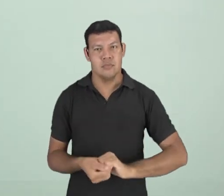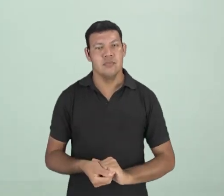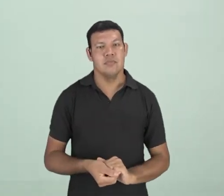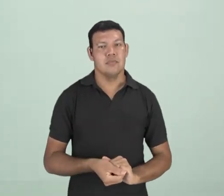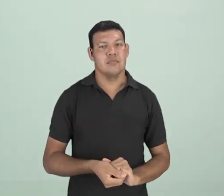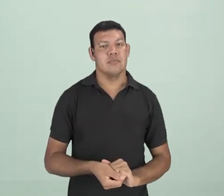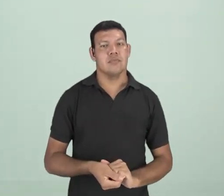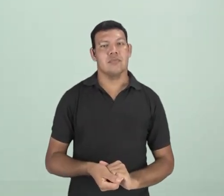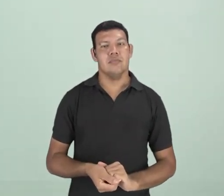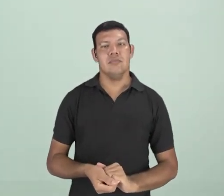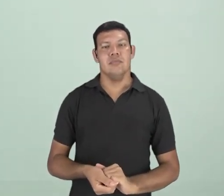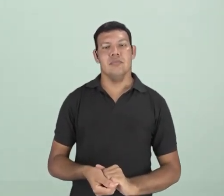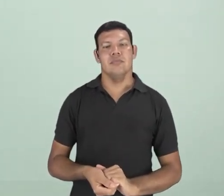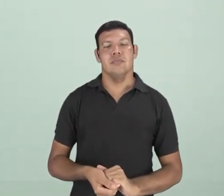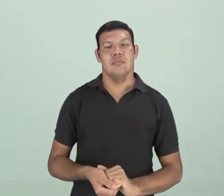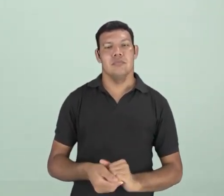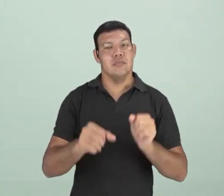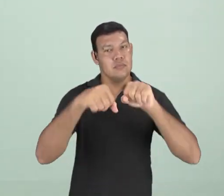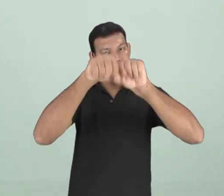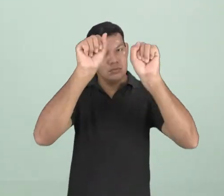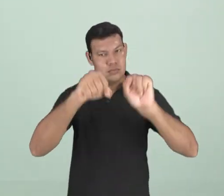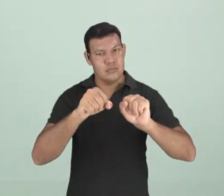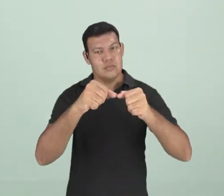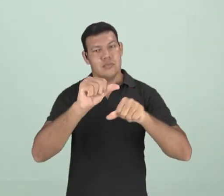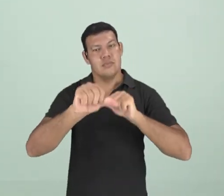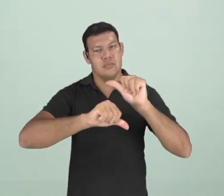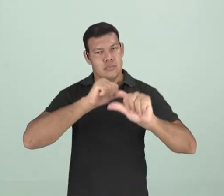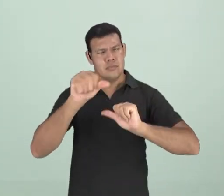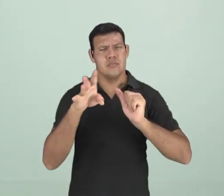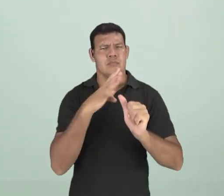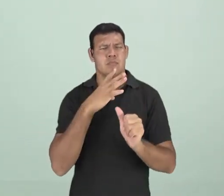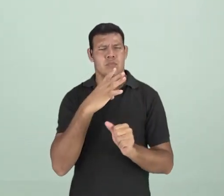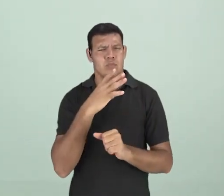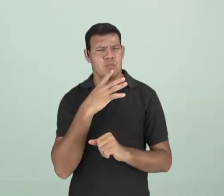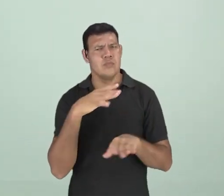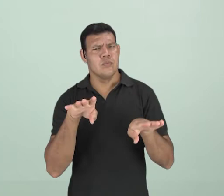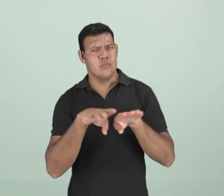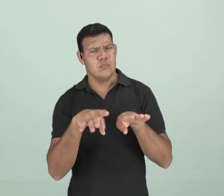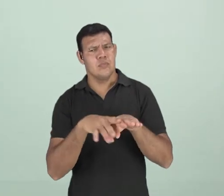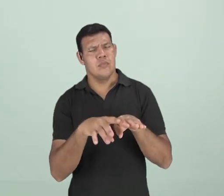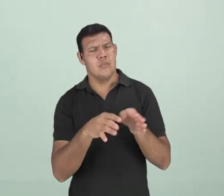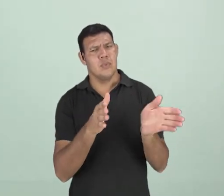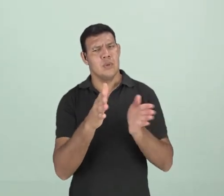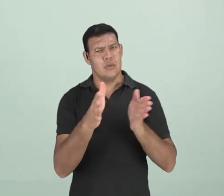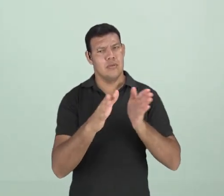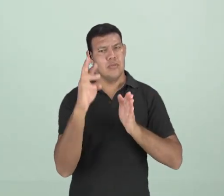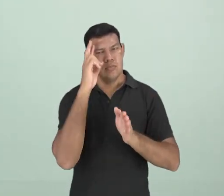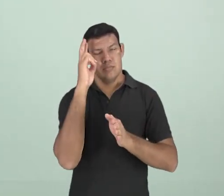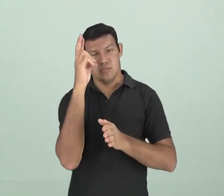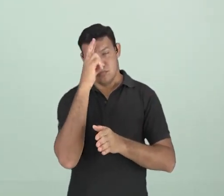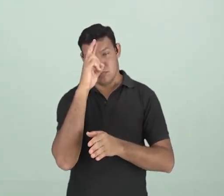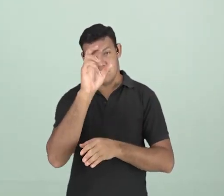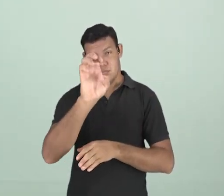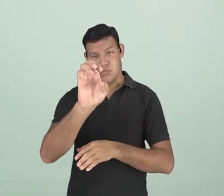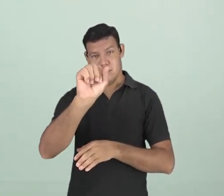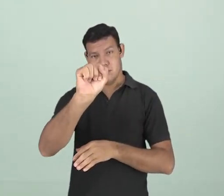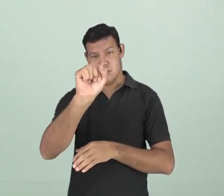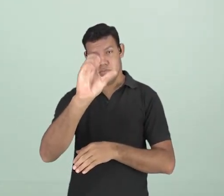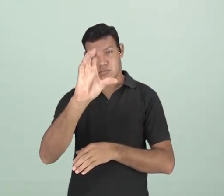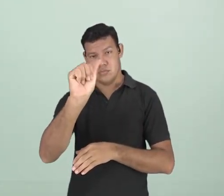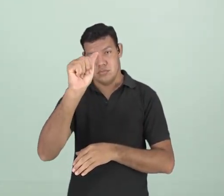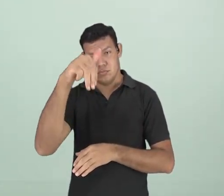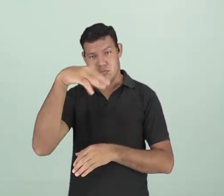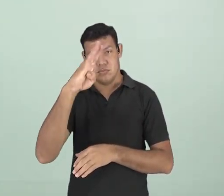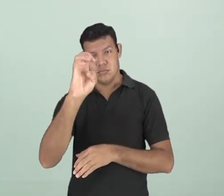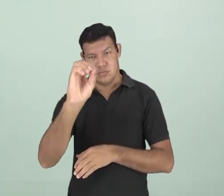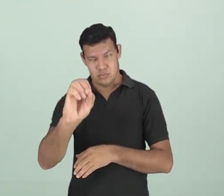comercialização, que é através desse sistema de trocas, que também vai ficar muito conhecido em determinado período da nossa história como escambo,